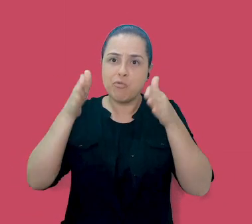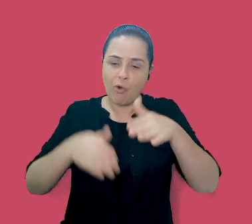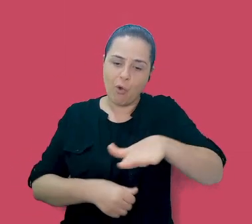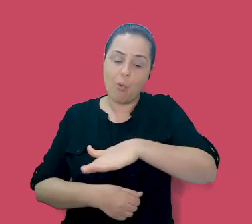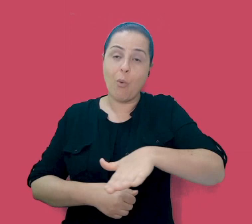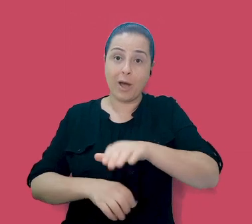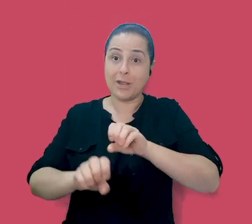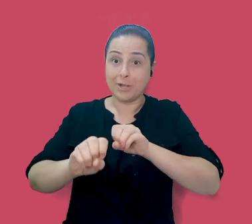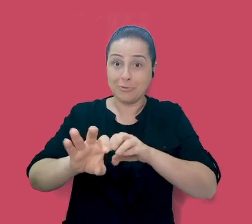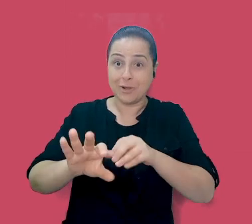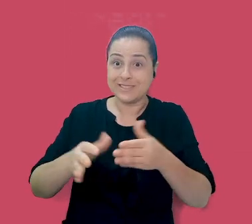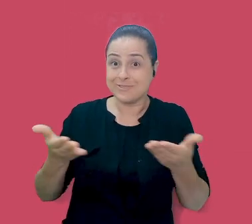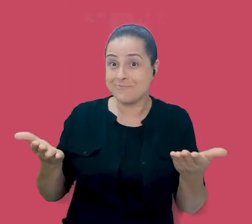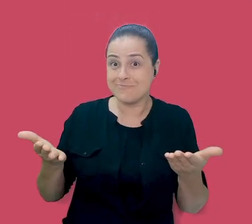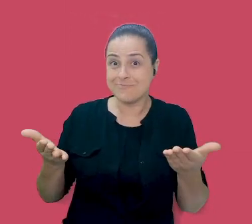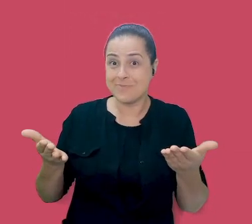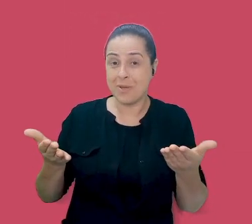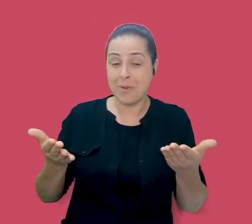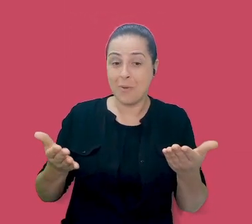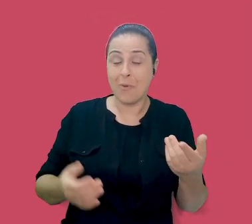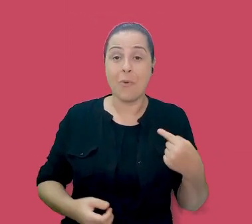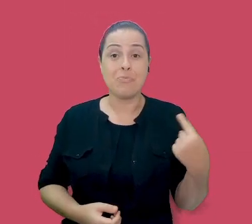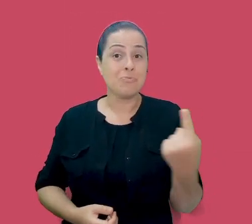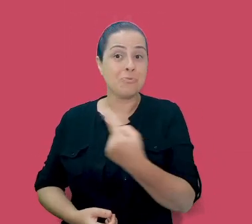que eu acho que nós temos isso em comum,